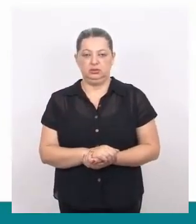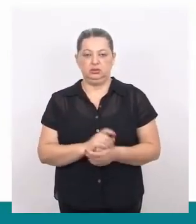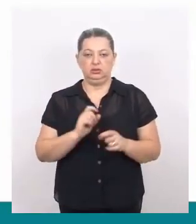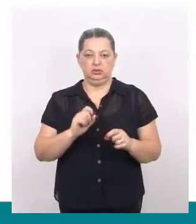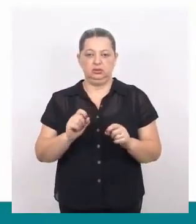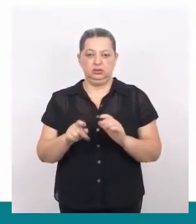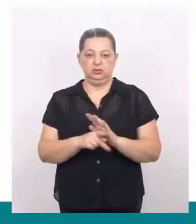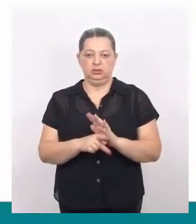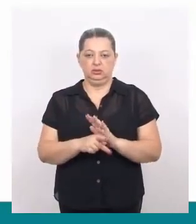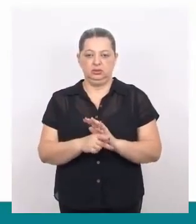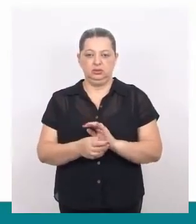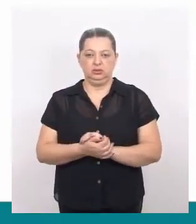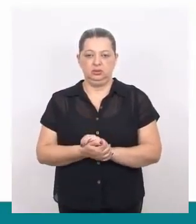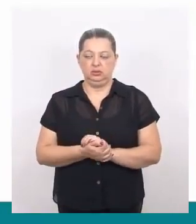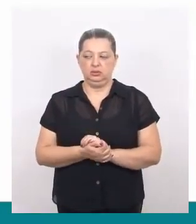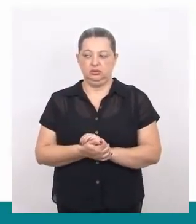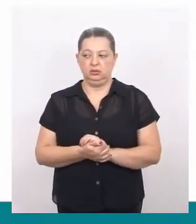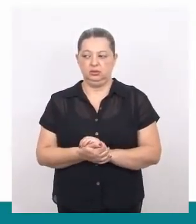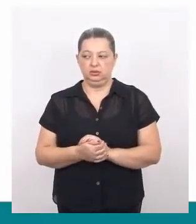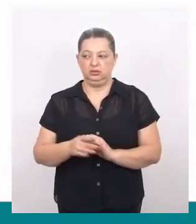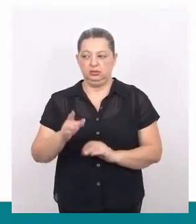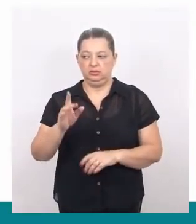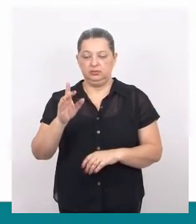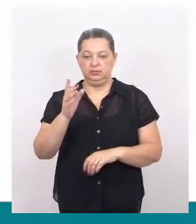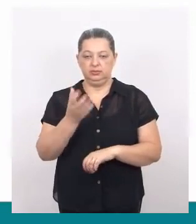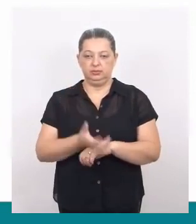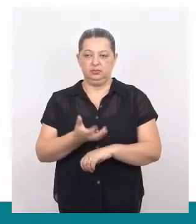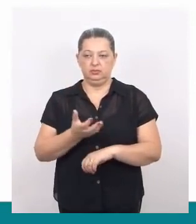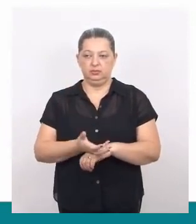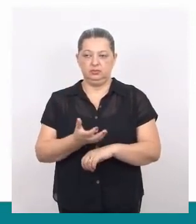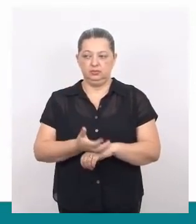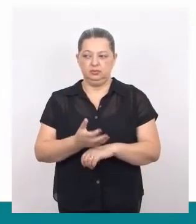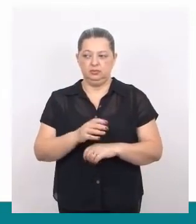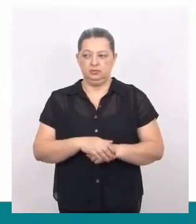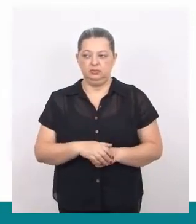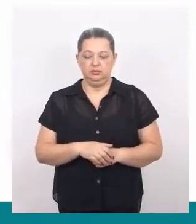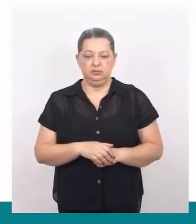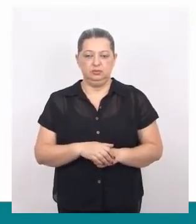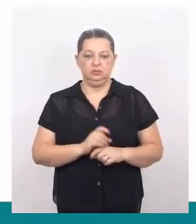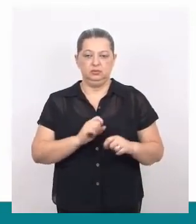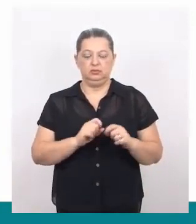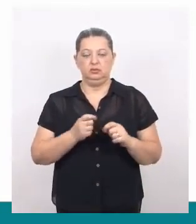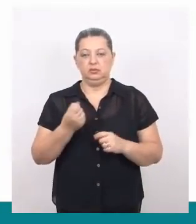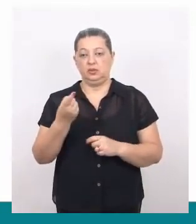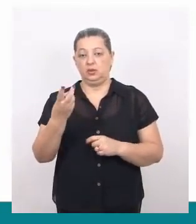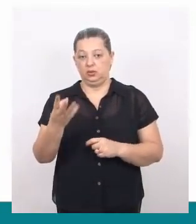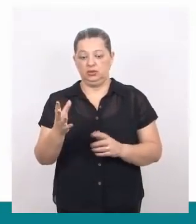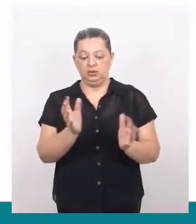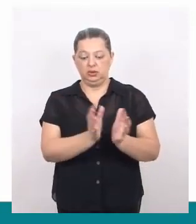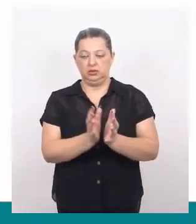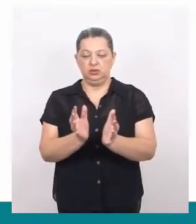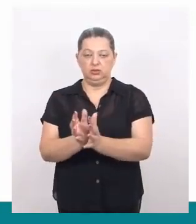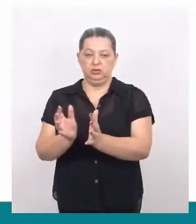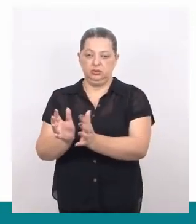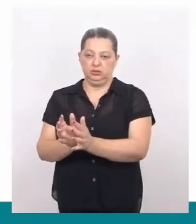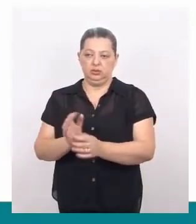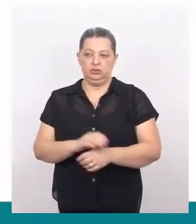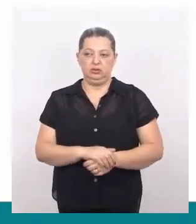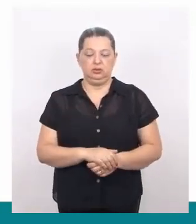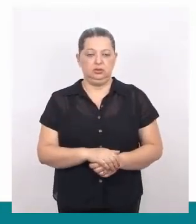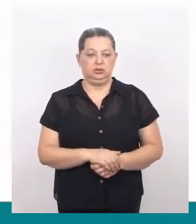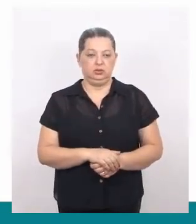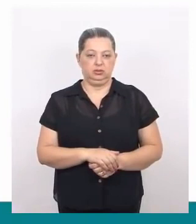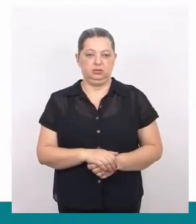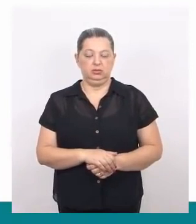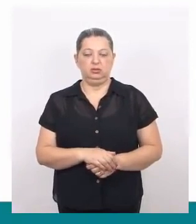dessa disciplina, o turno, o tipo de ensino, a quantidade de turmas que tem, a quantidade de aulas livres,